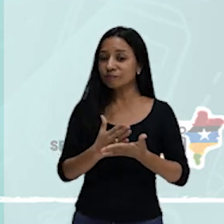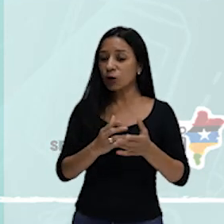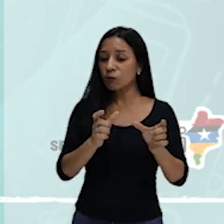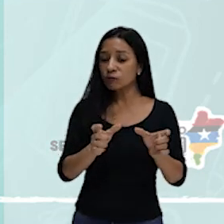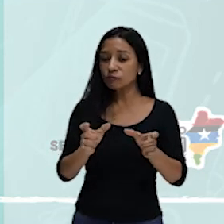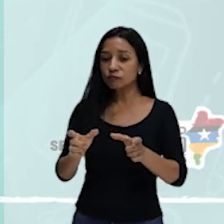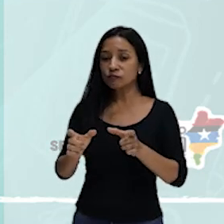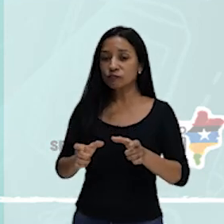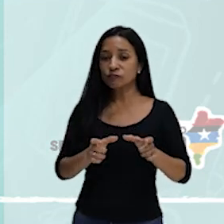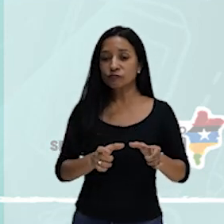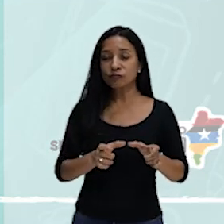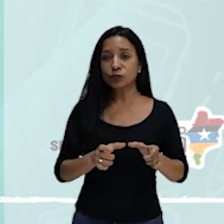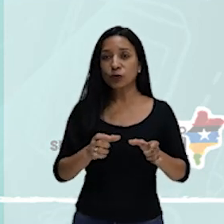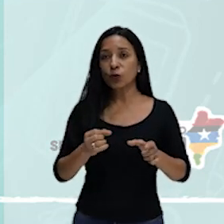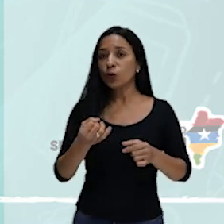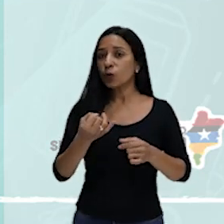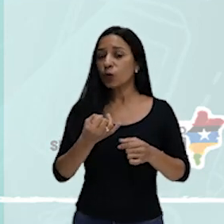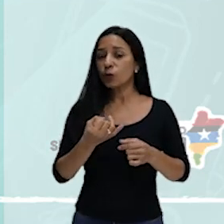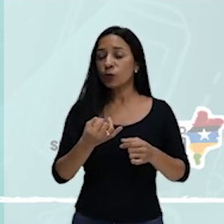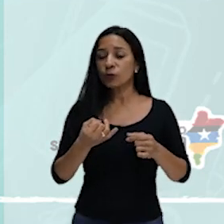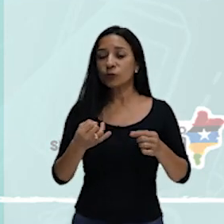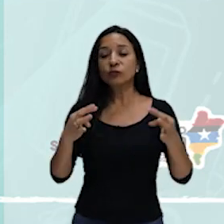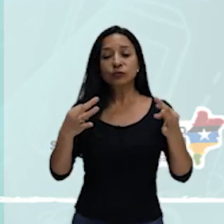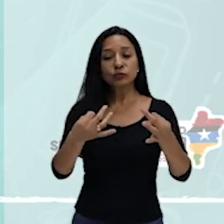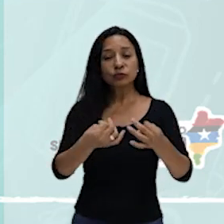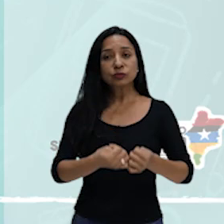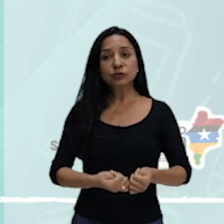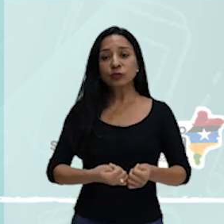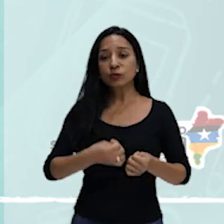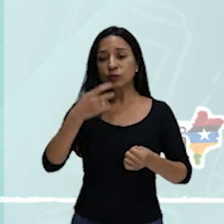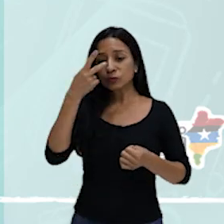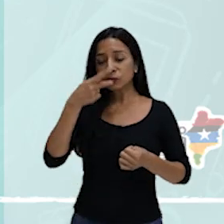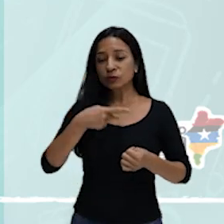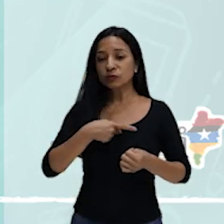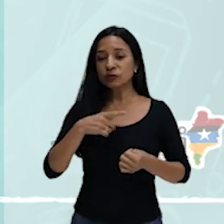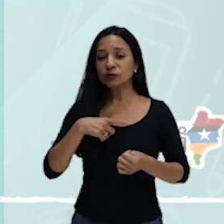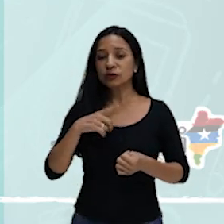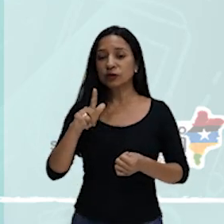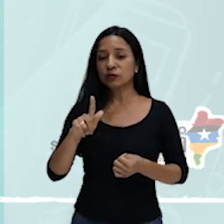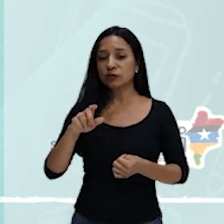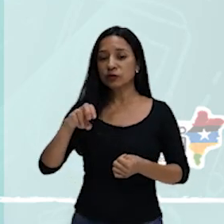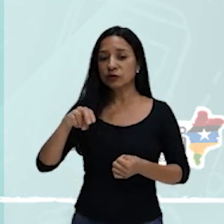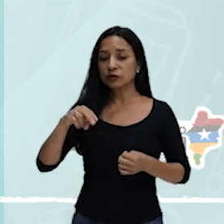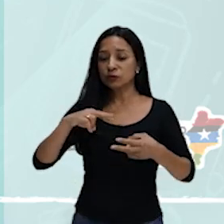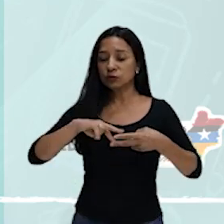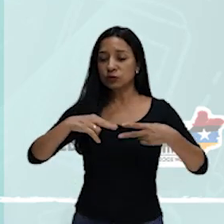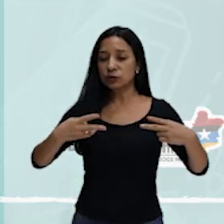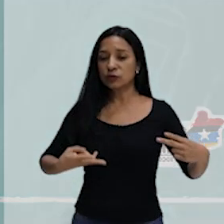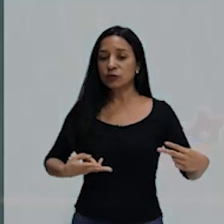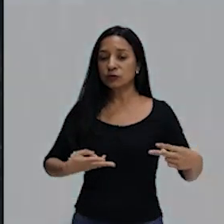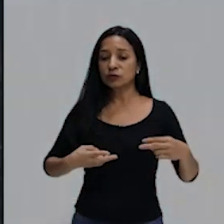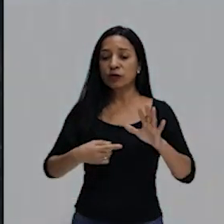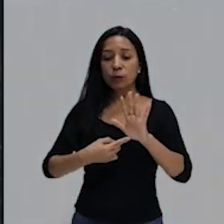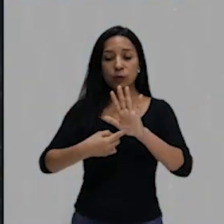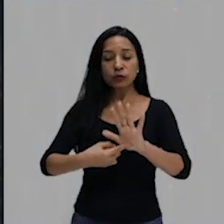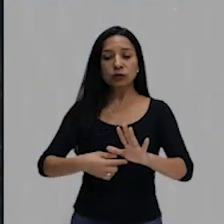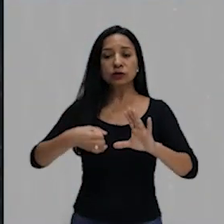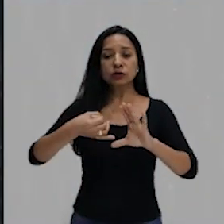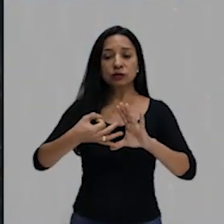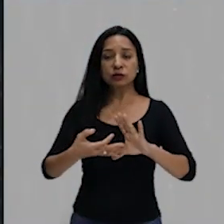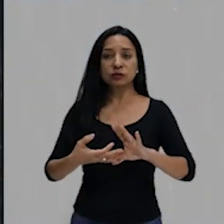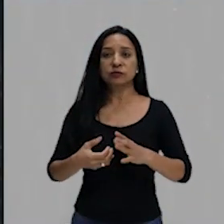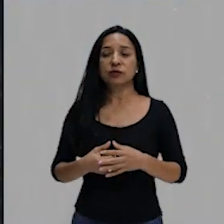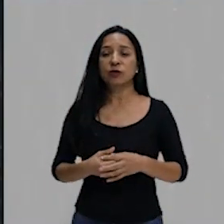que tem um genótipo vai expressar essa característica. Como assim? Vou dar mais um exemplo aqui antes